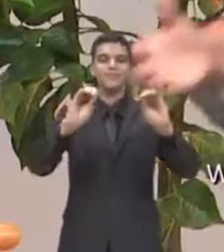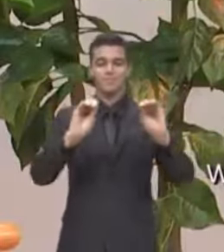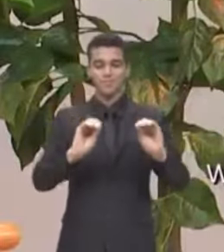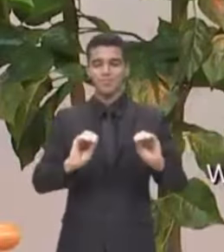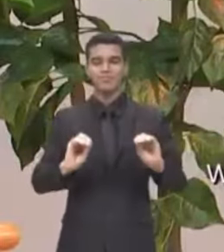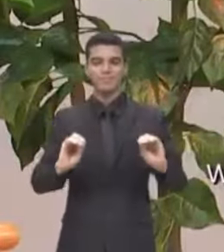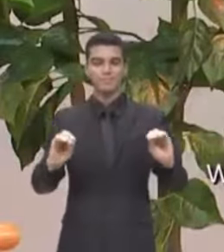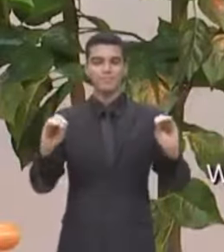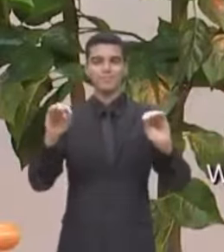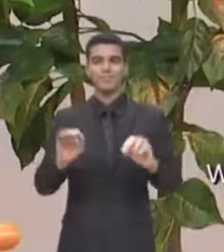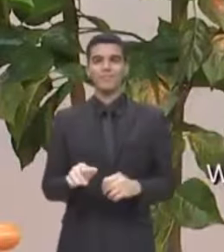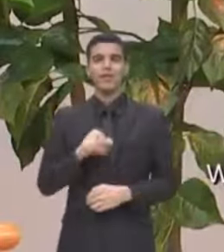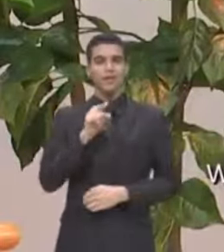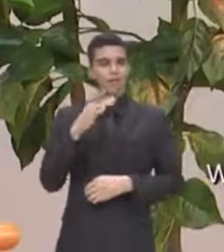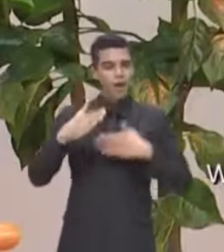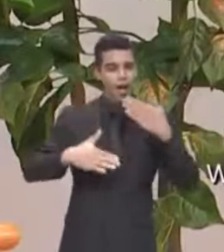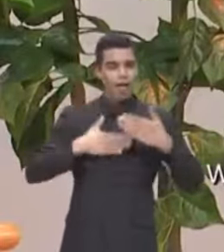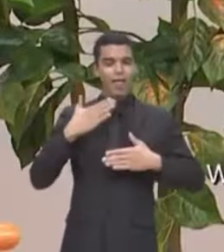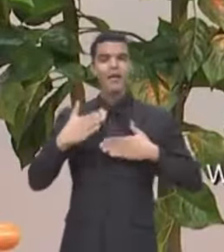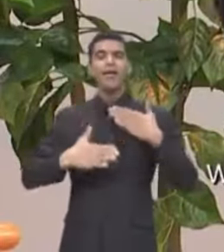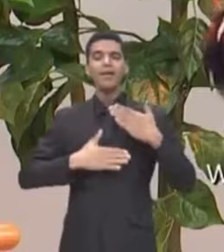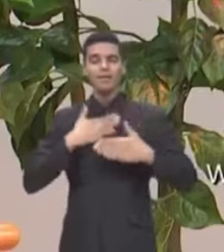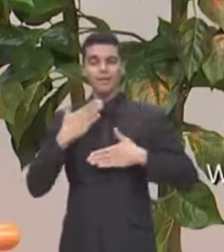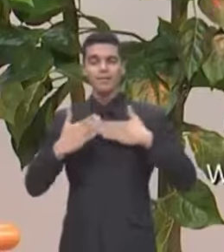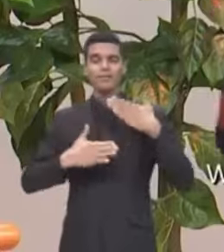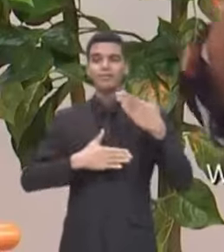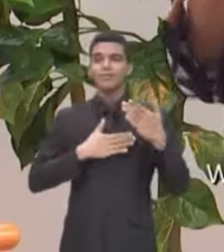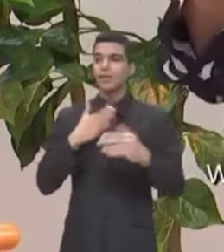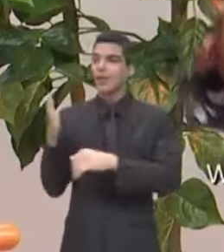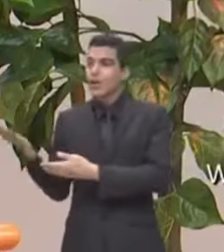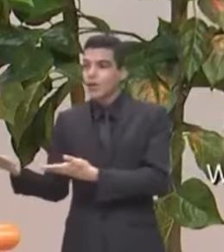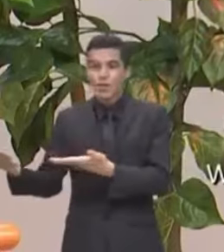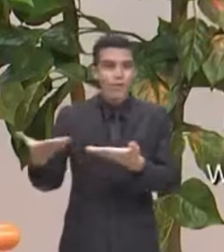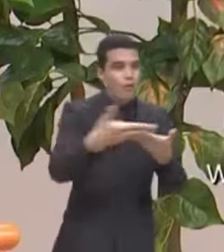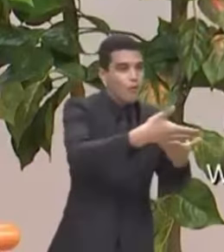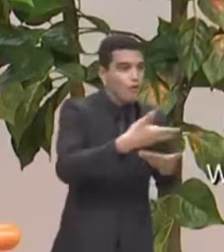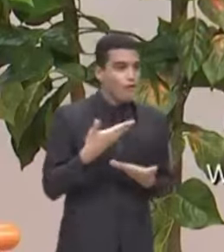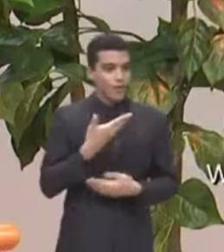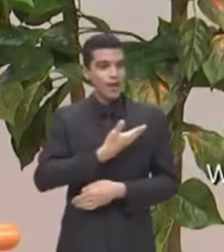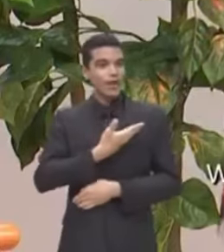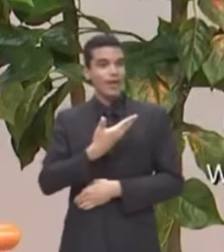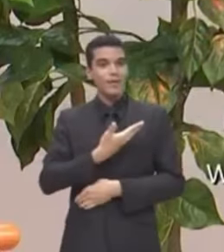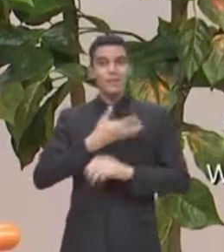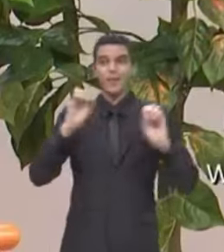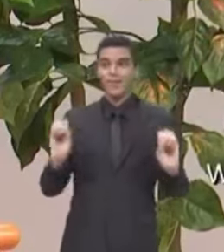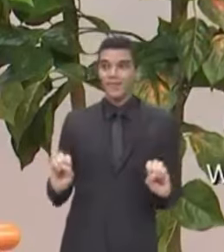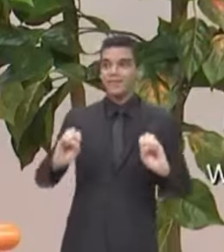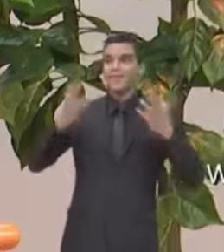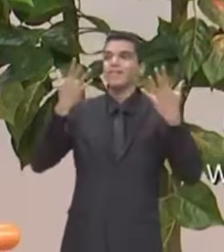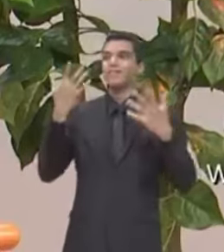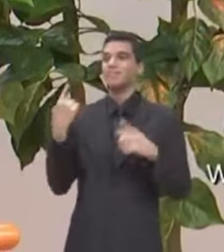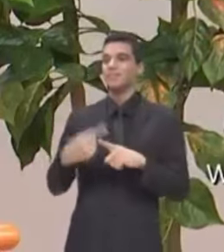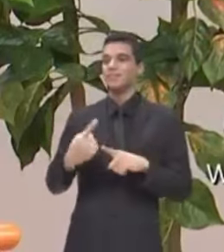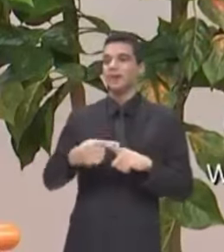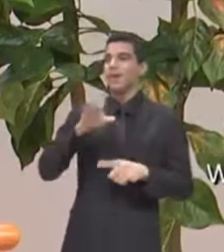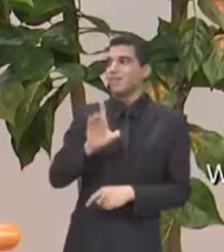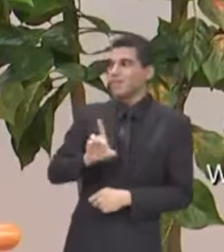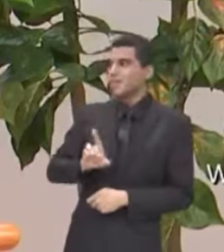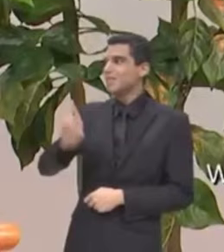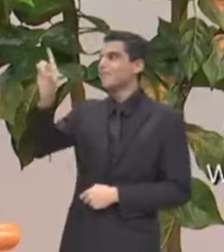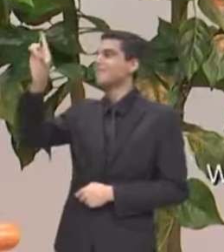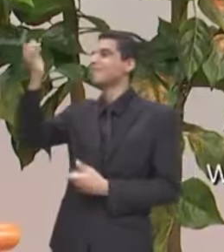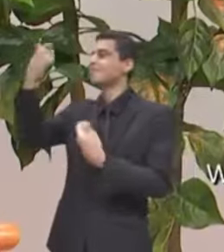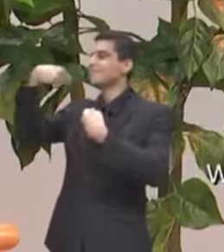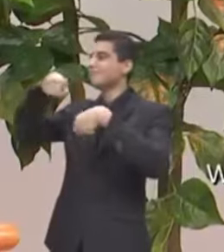terra. Chama os teus amigos e prepara uma festa, pois hoje é o fim da prova, a tua fé